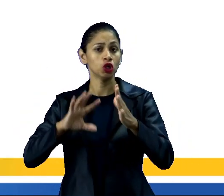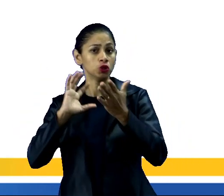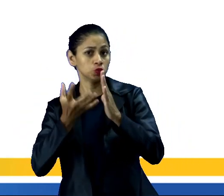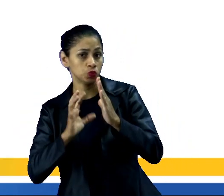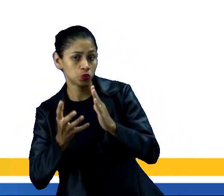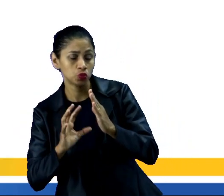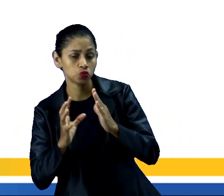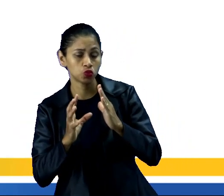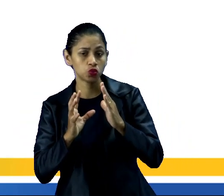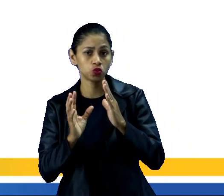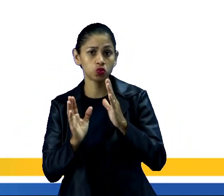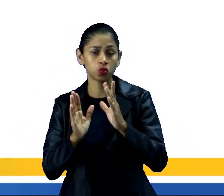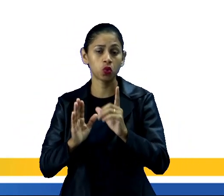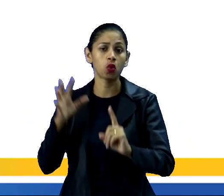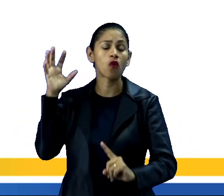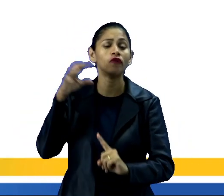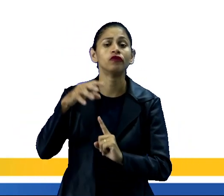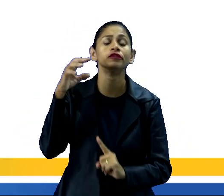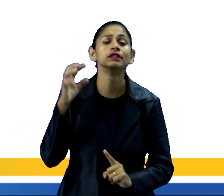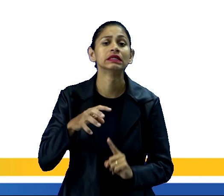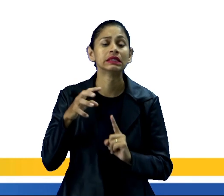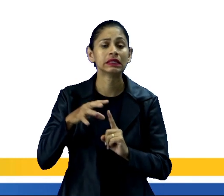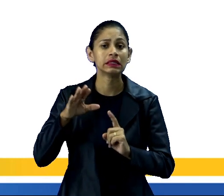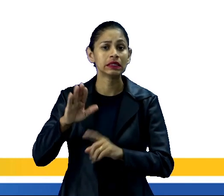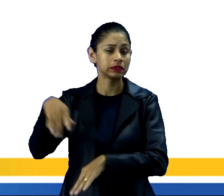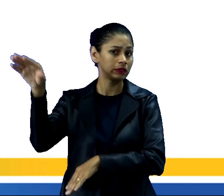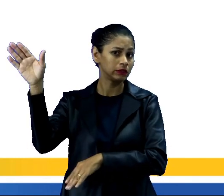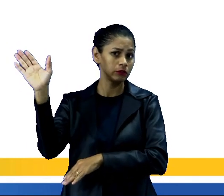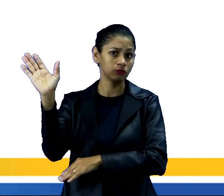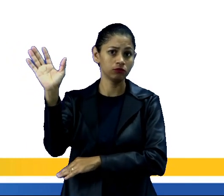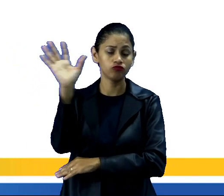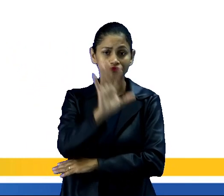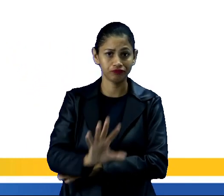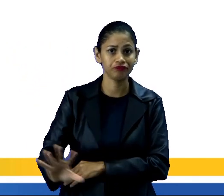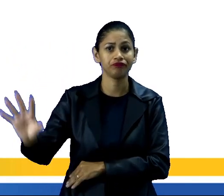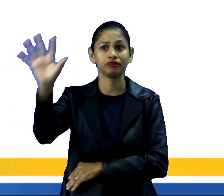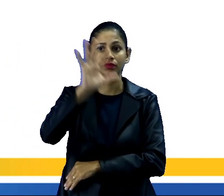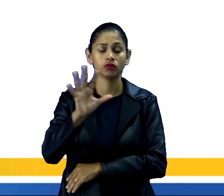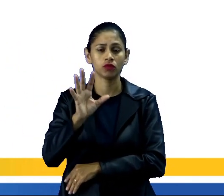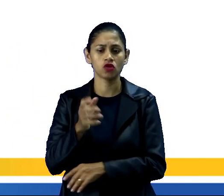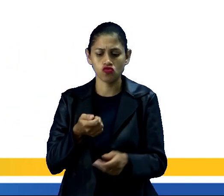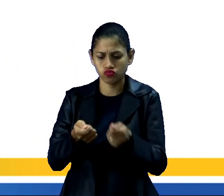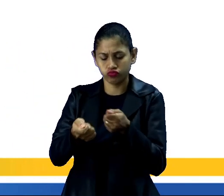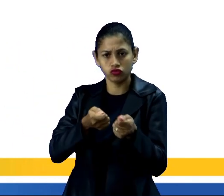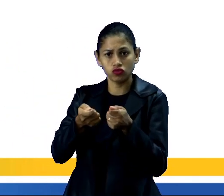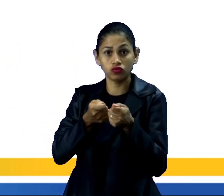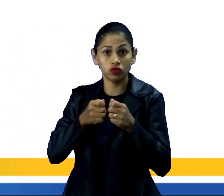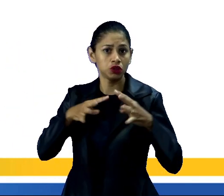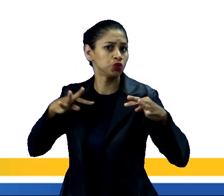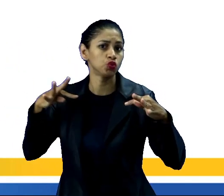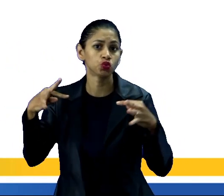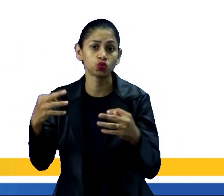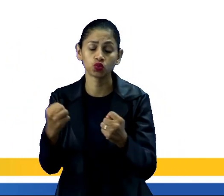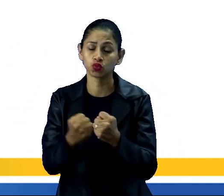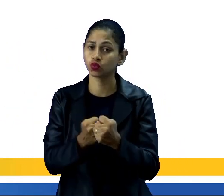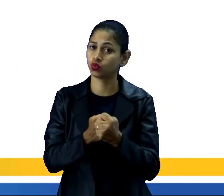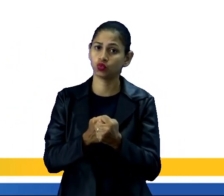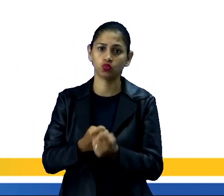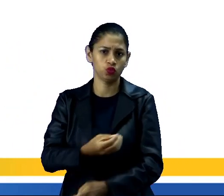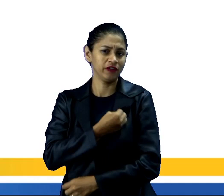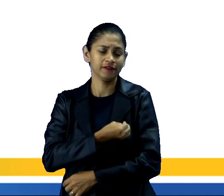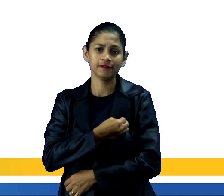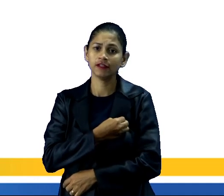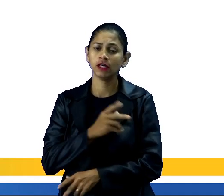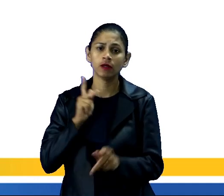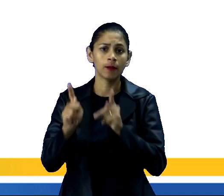sobre uma nação. Dentro do totalitarismo, a pessoa ou partido político no poder controla todos os aspectos da vida pública e da vida